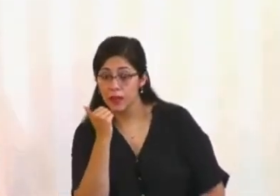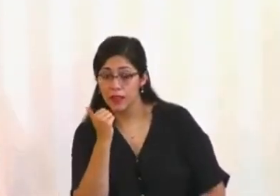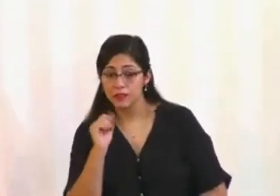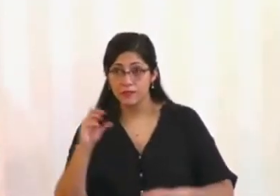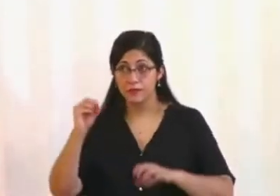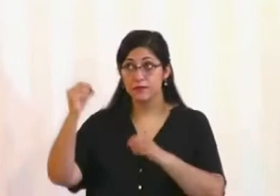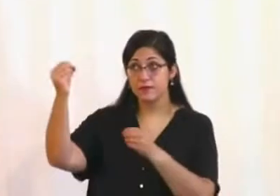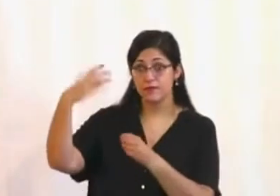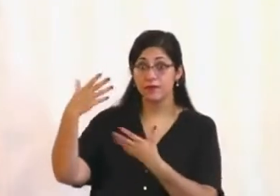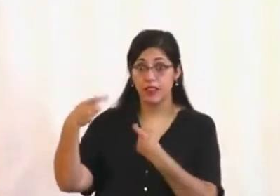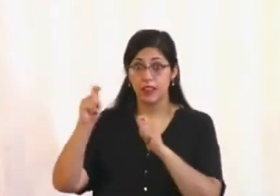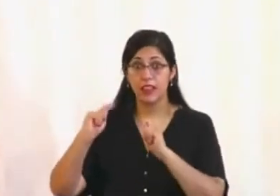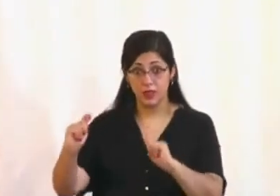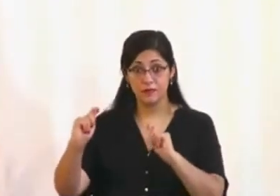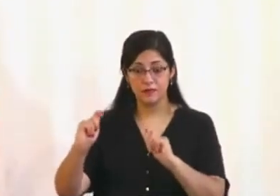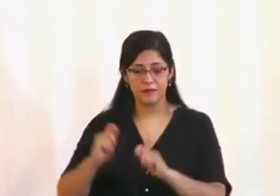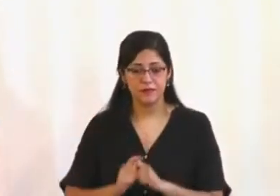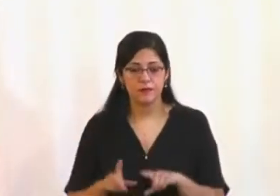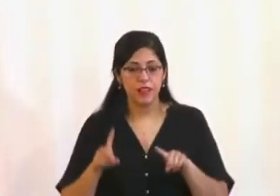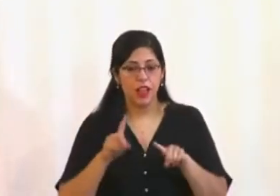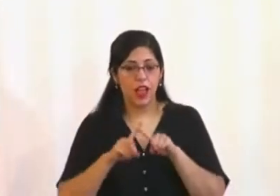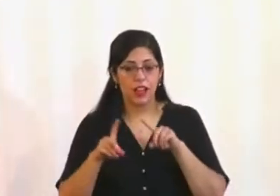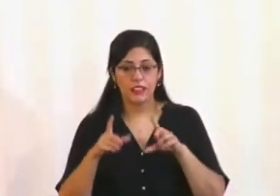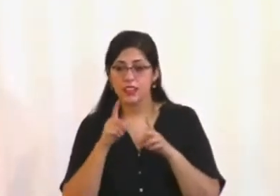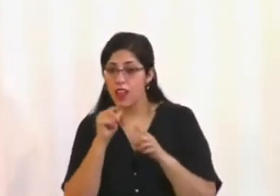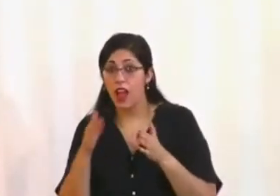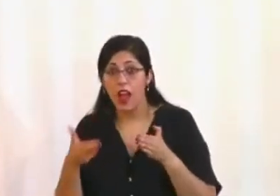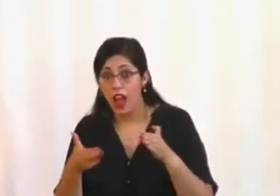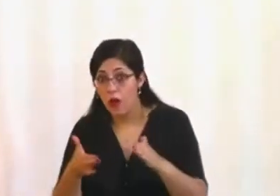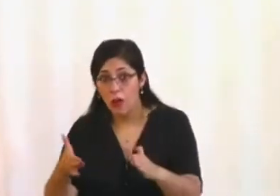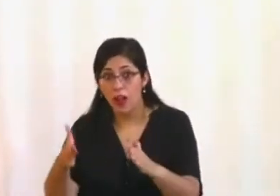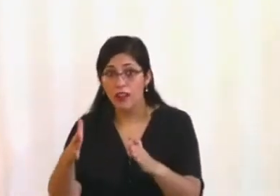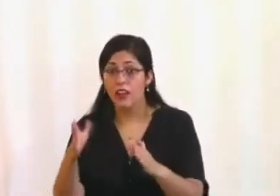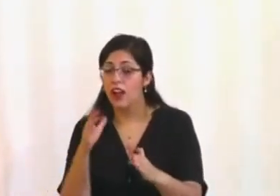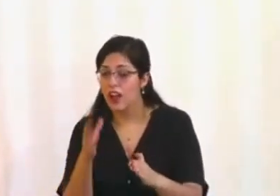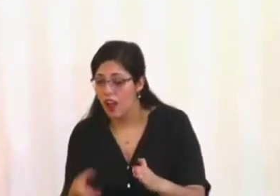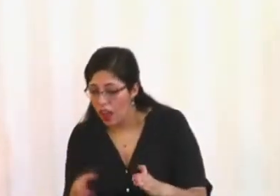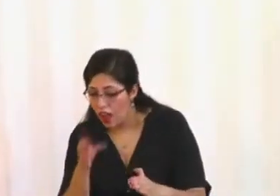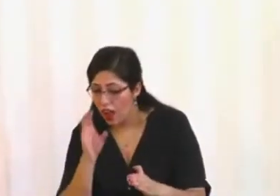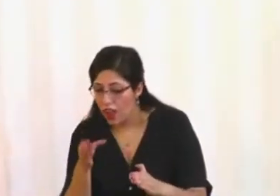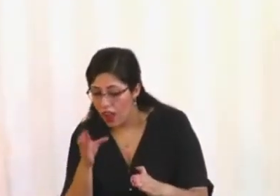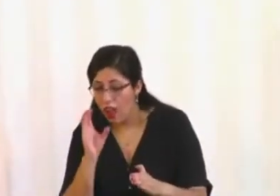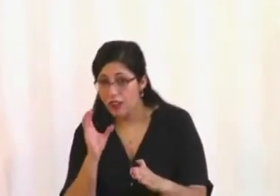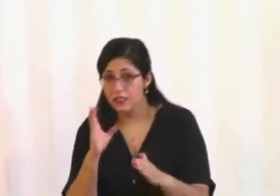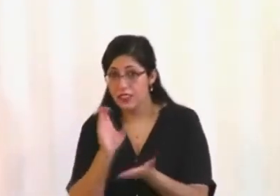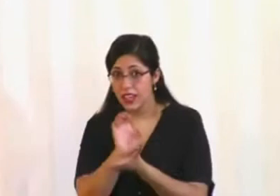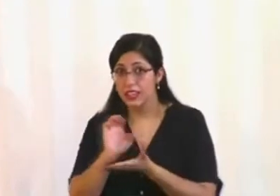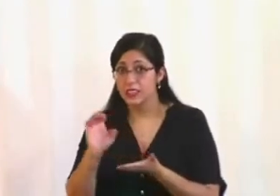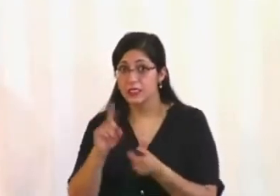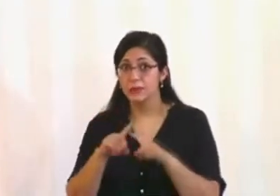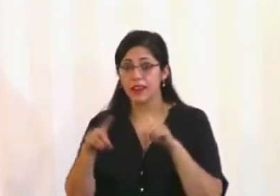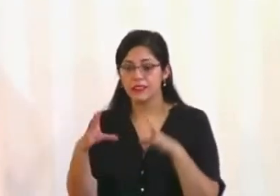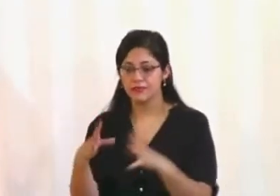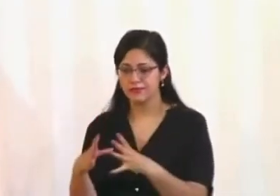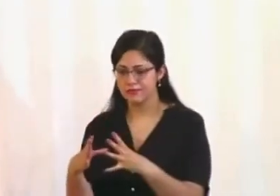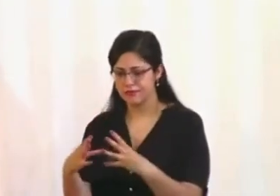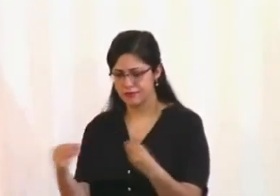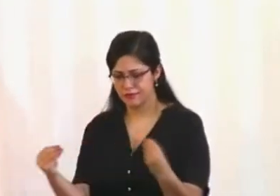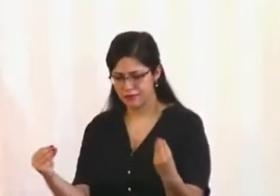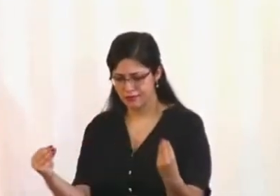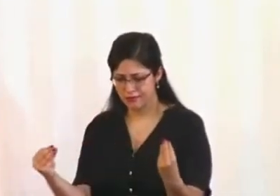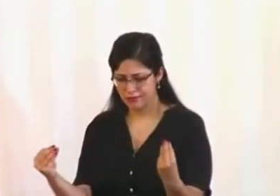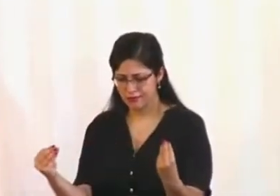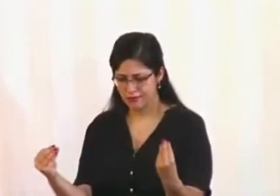de Querite. Mas o texto diz que de repente a fonte de Querite secou. Aí você diz: não estou